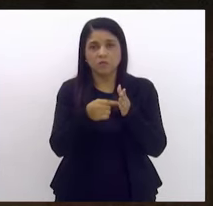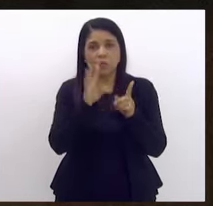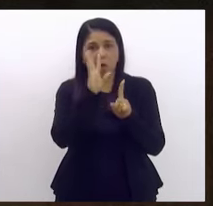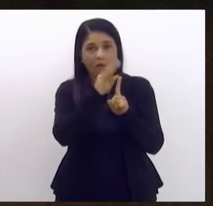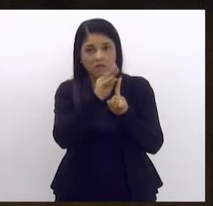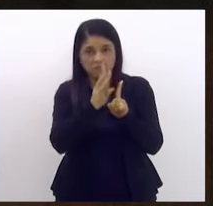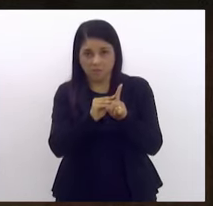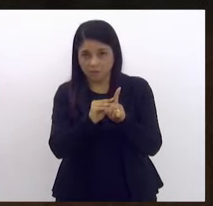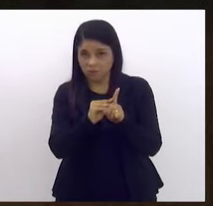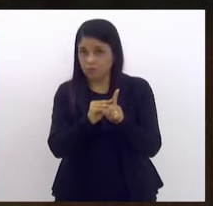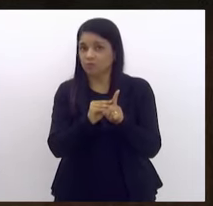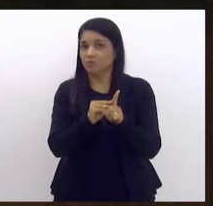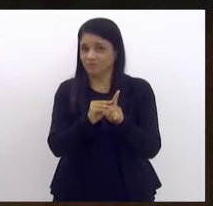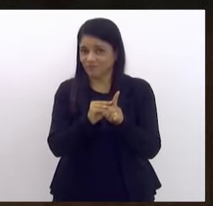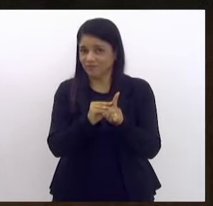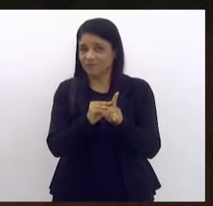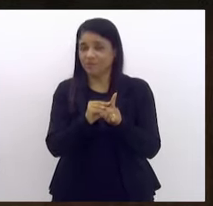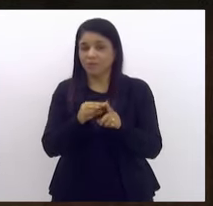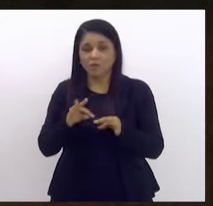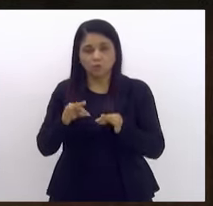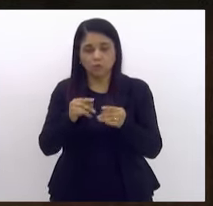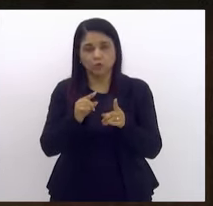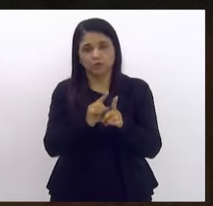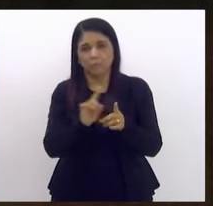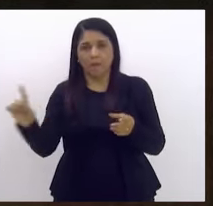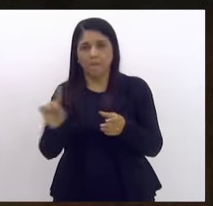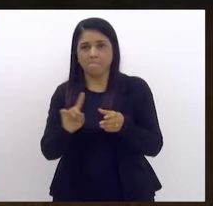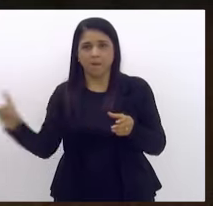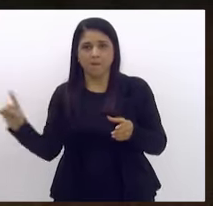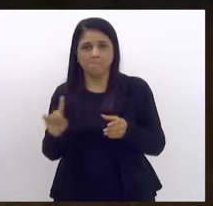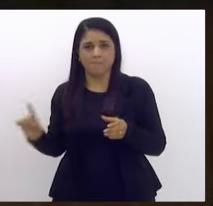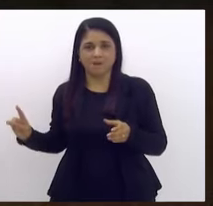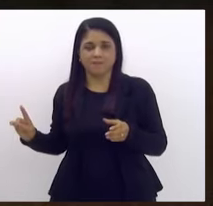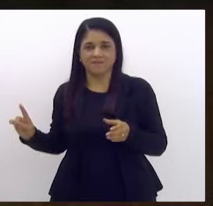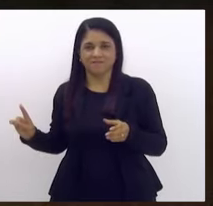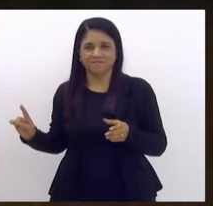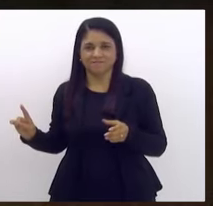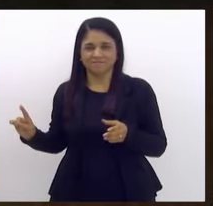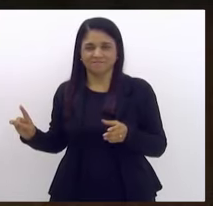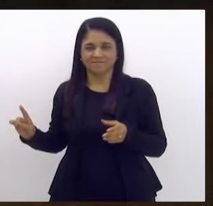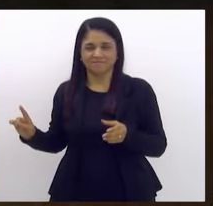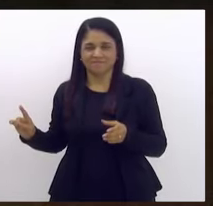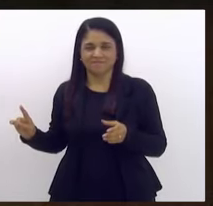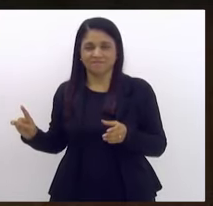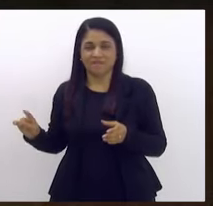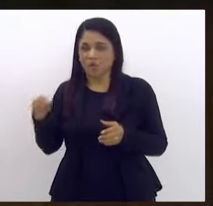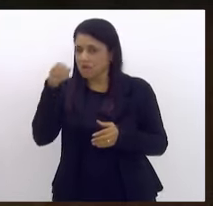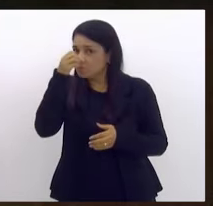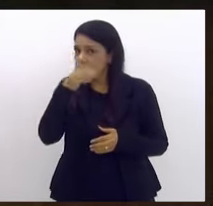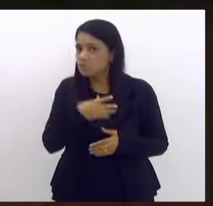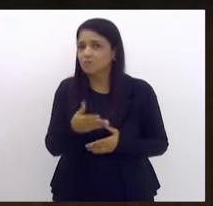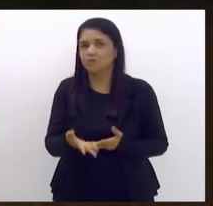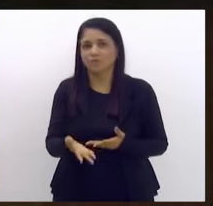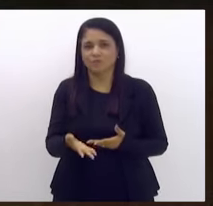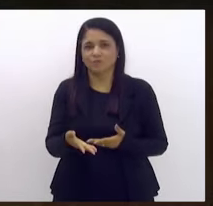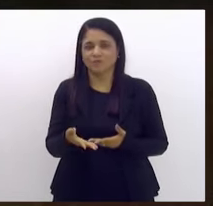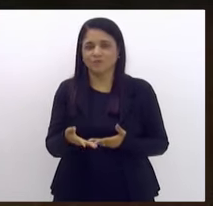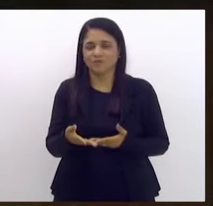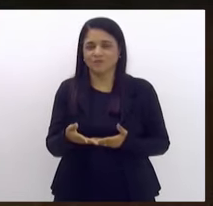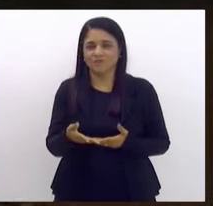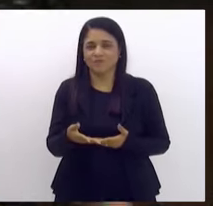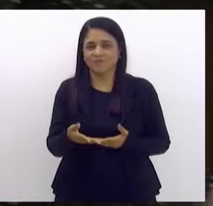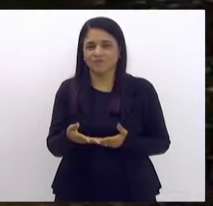foram todos repentinamente afastados. Essa posição é um absurdo, fere o